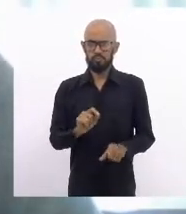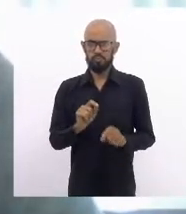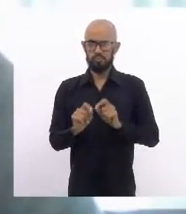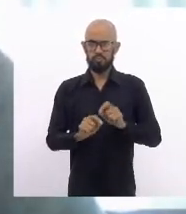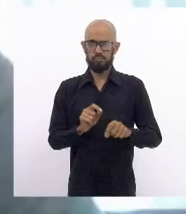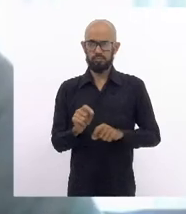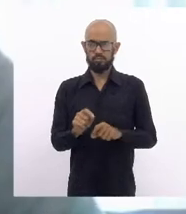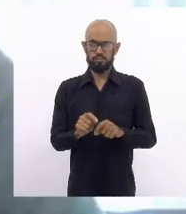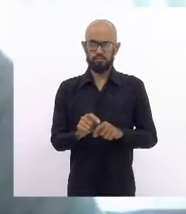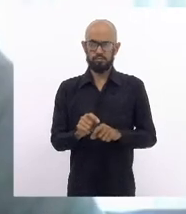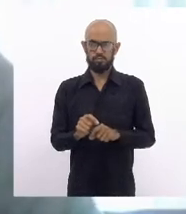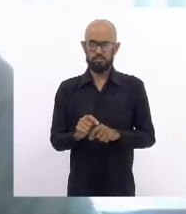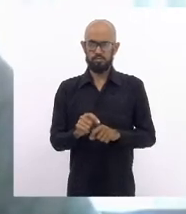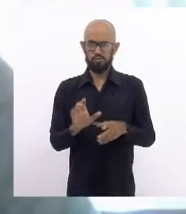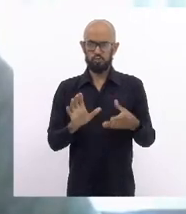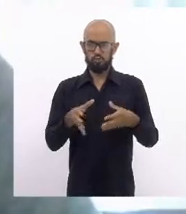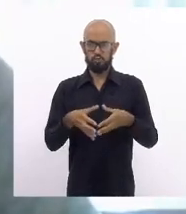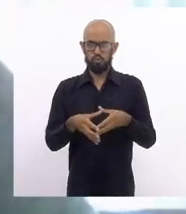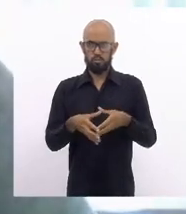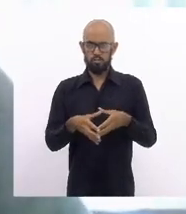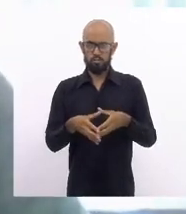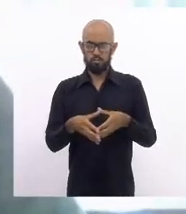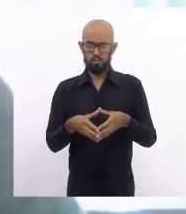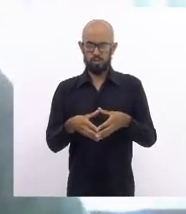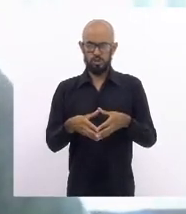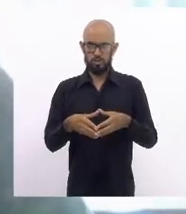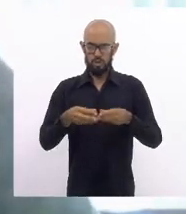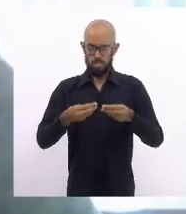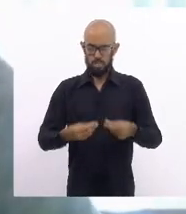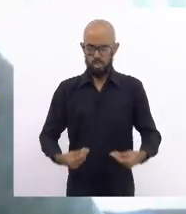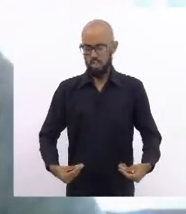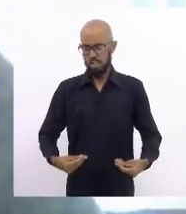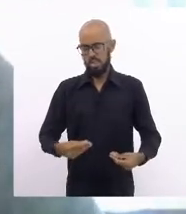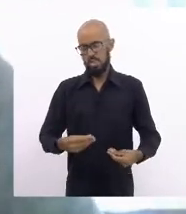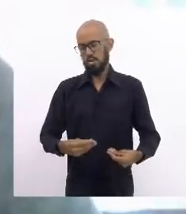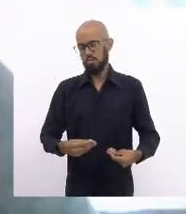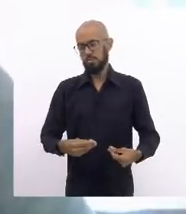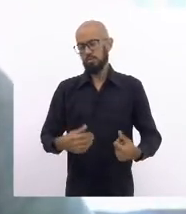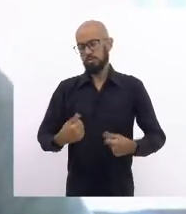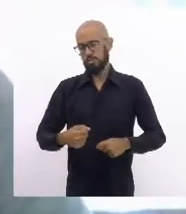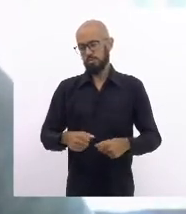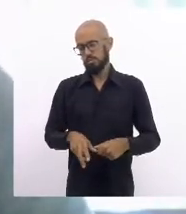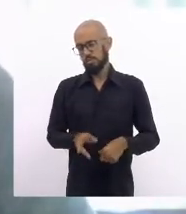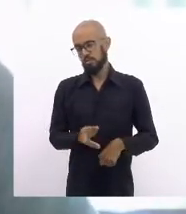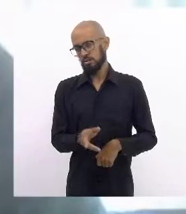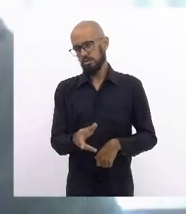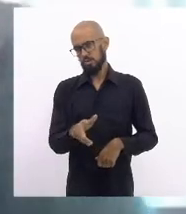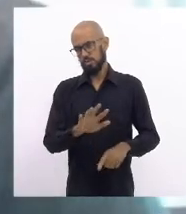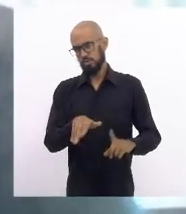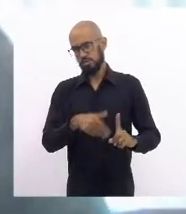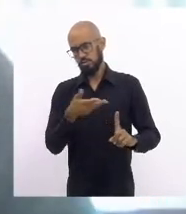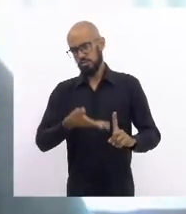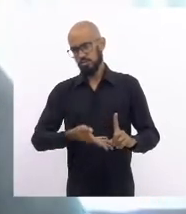seja derrubado. Nós queremos que ele seja tombado e preservado como patrimônio cultural,